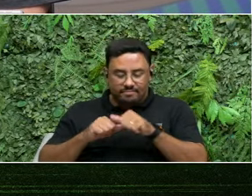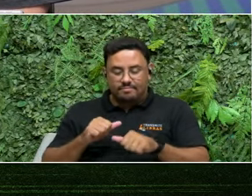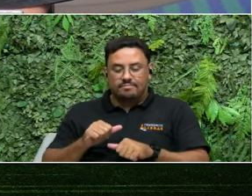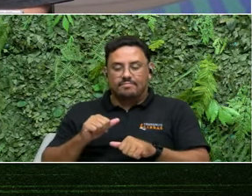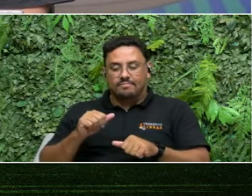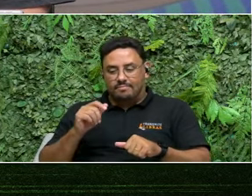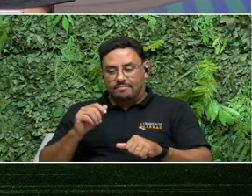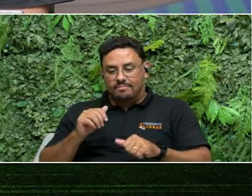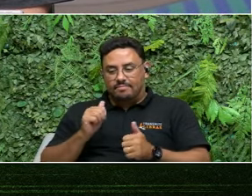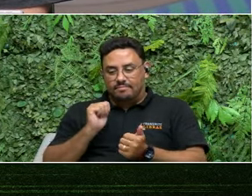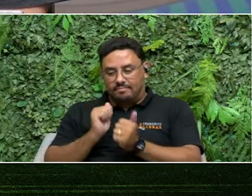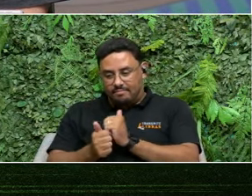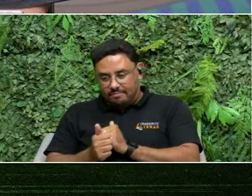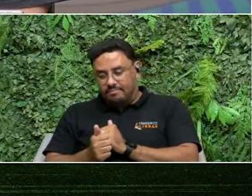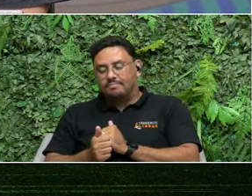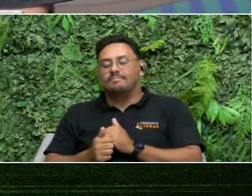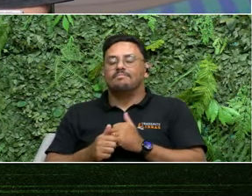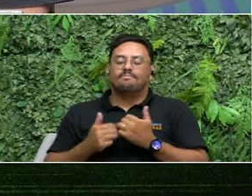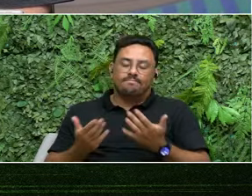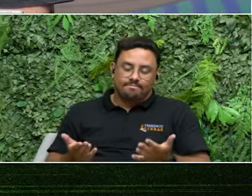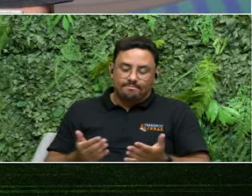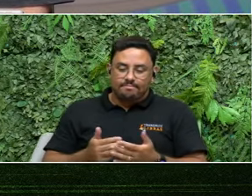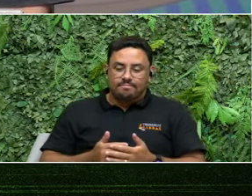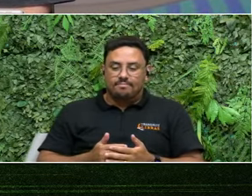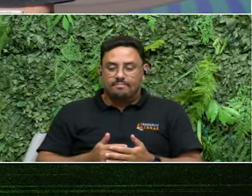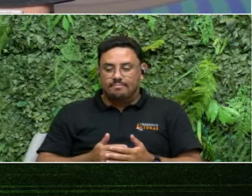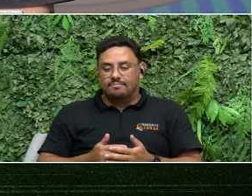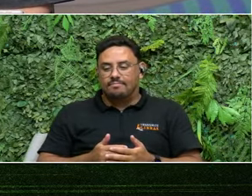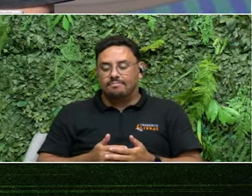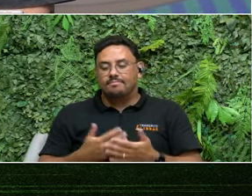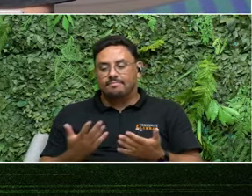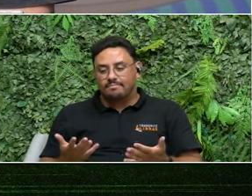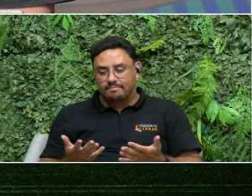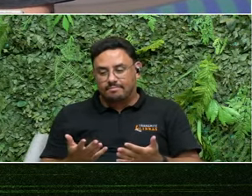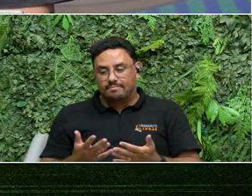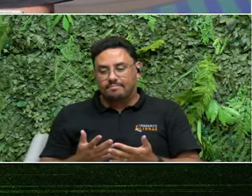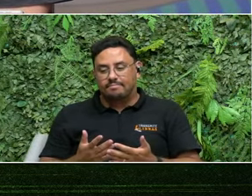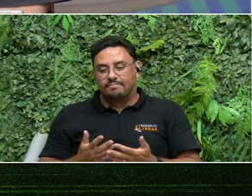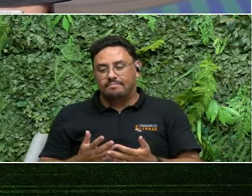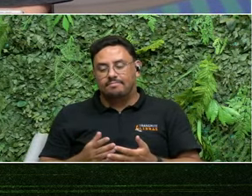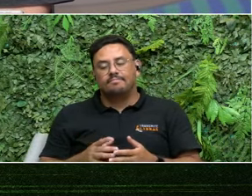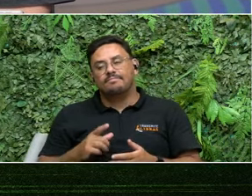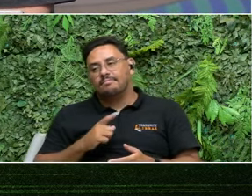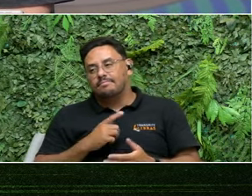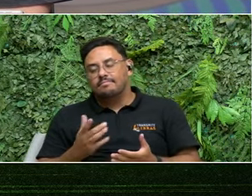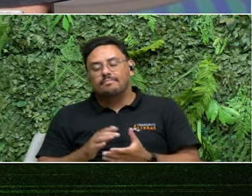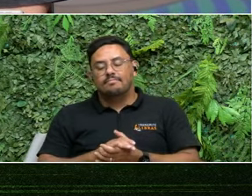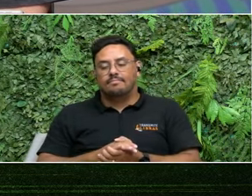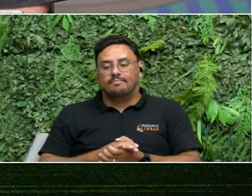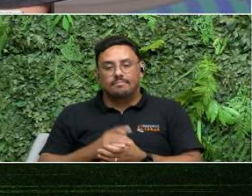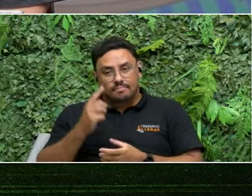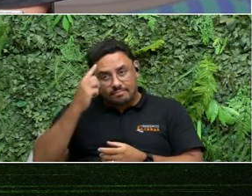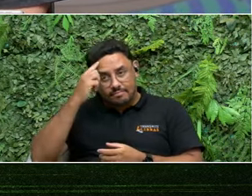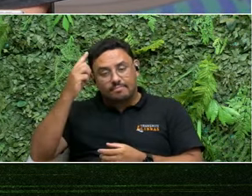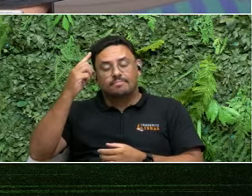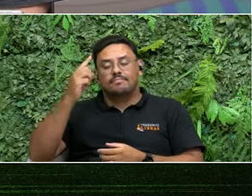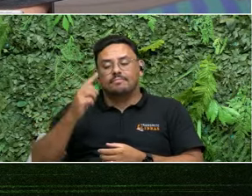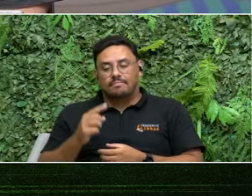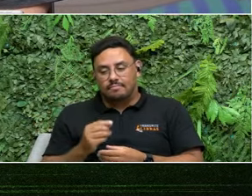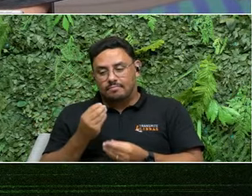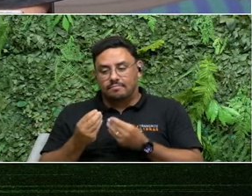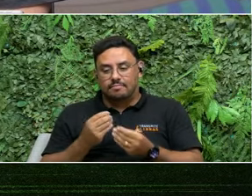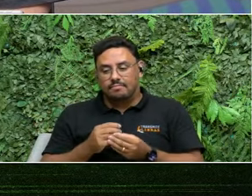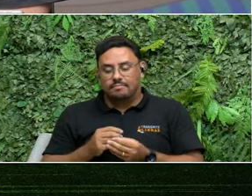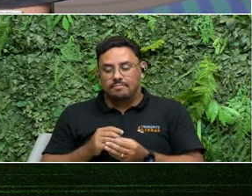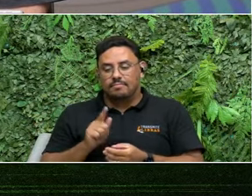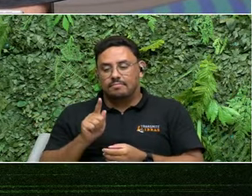mas eh dá para pelo menos dar uma uma ideia né hein